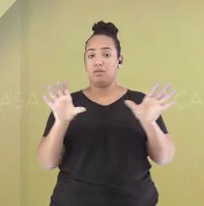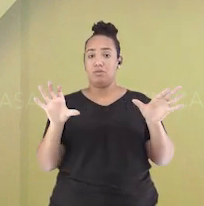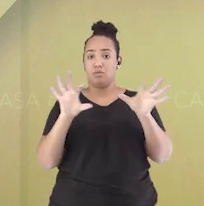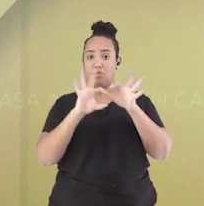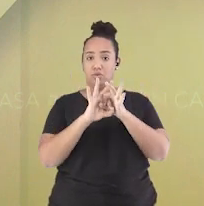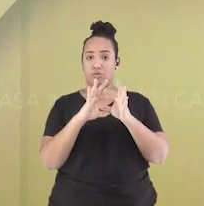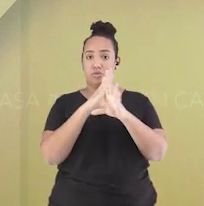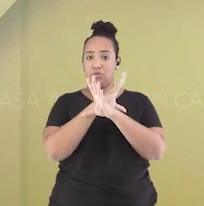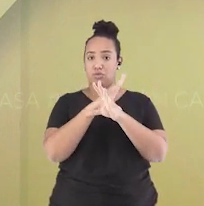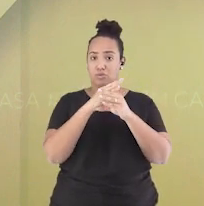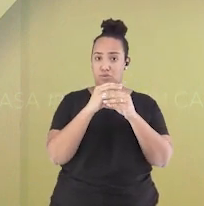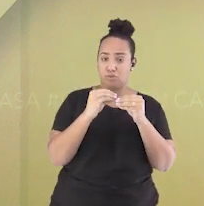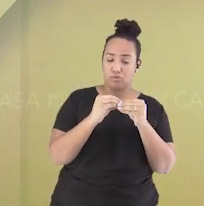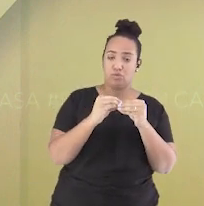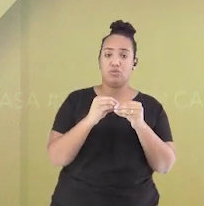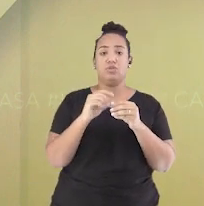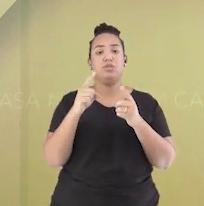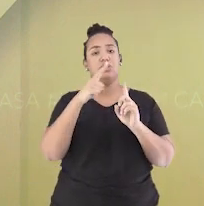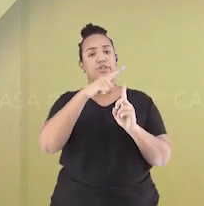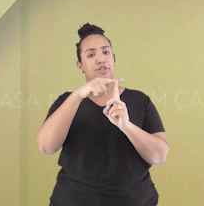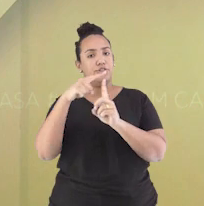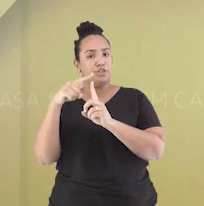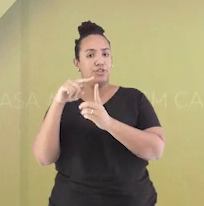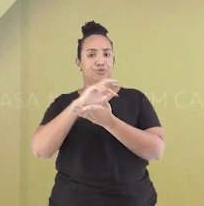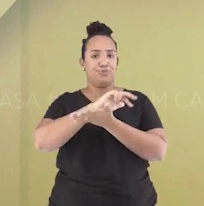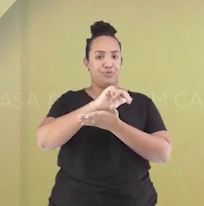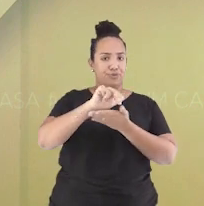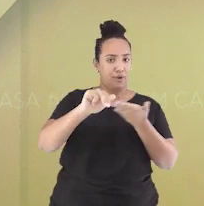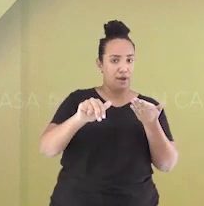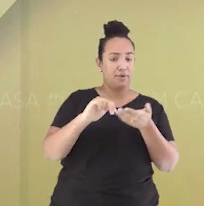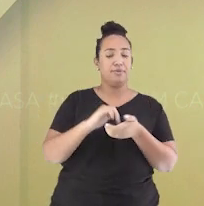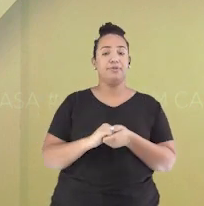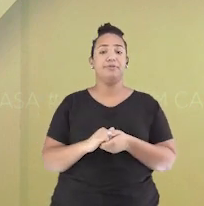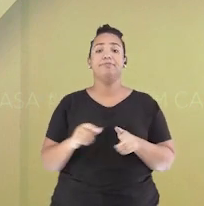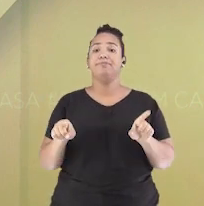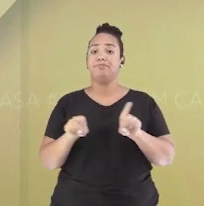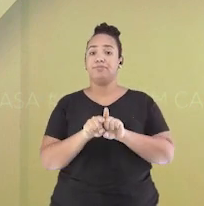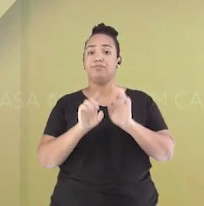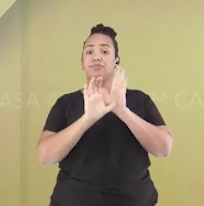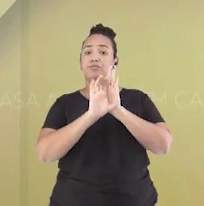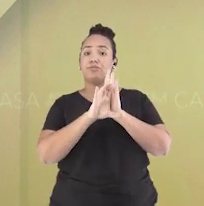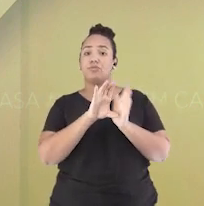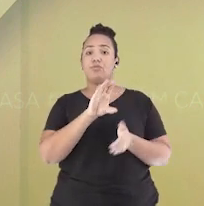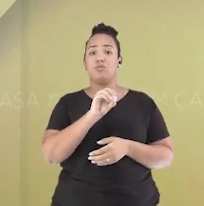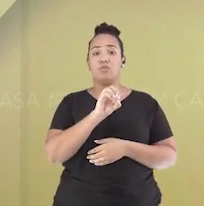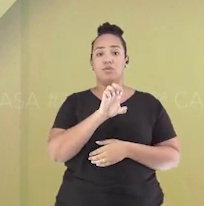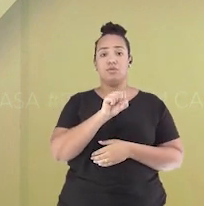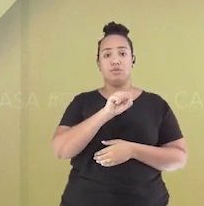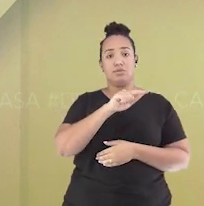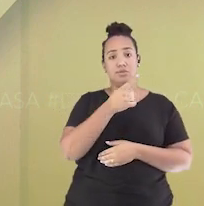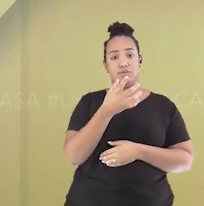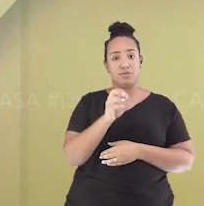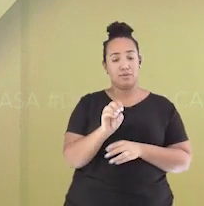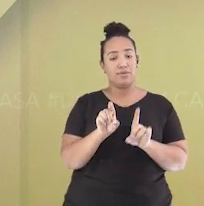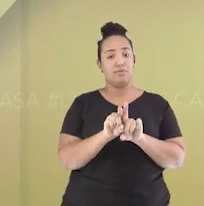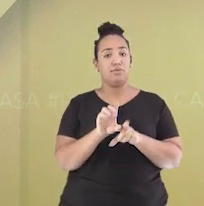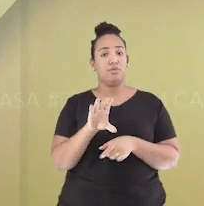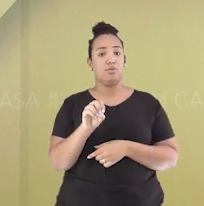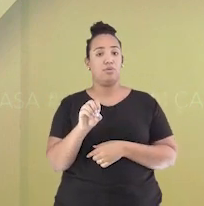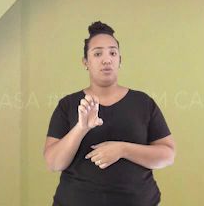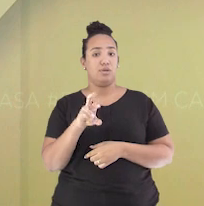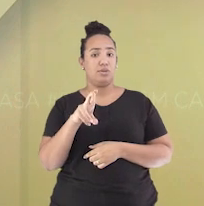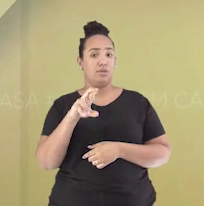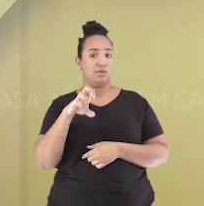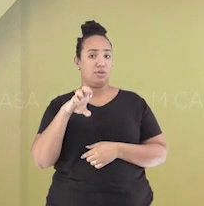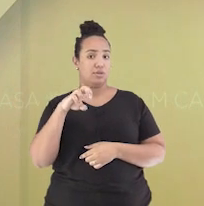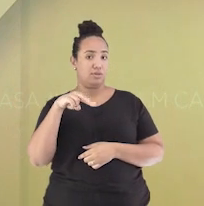as conjunções coordenativas e seus tipos, suas classificações, e também os conceitos de coesão e coerência textuais.